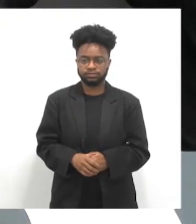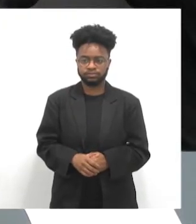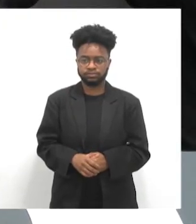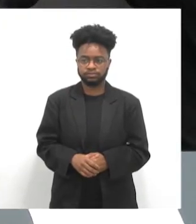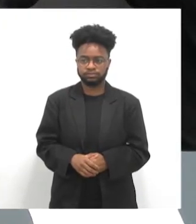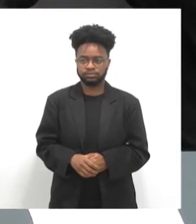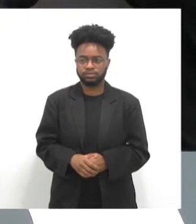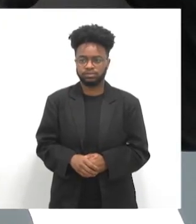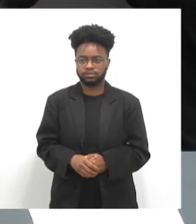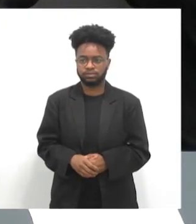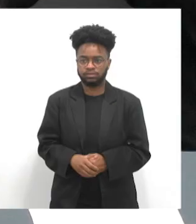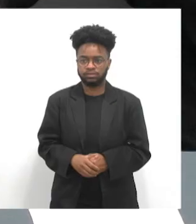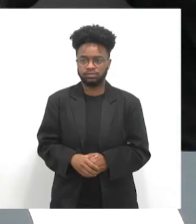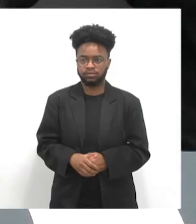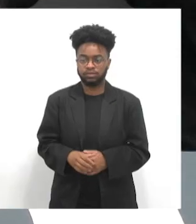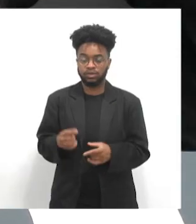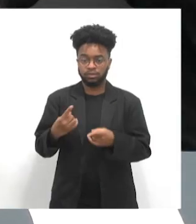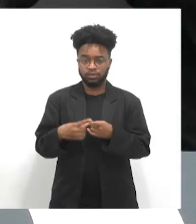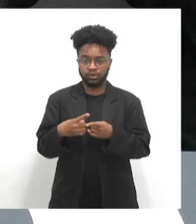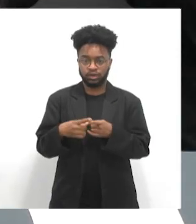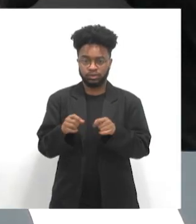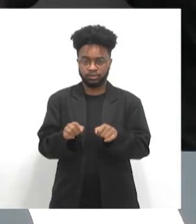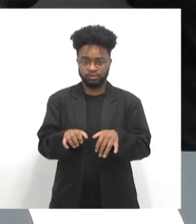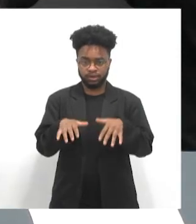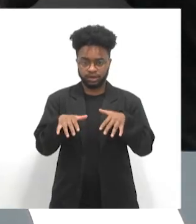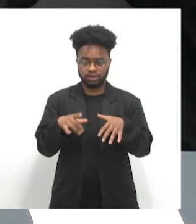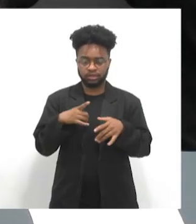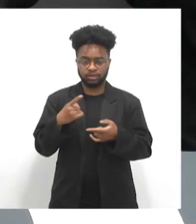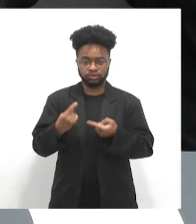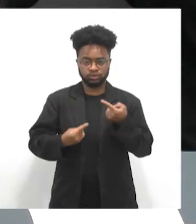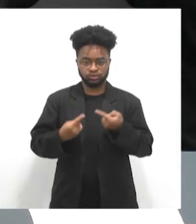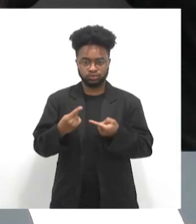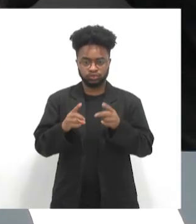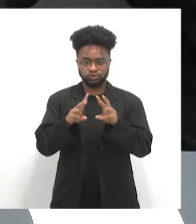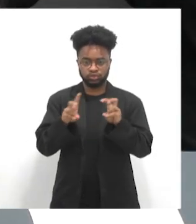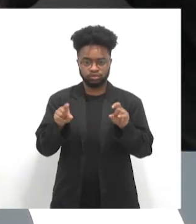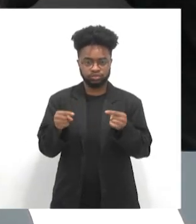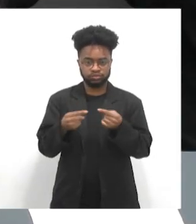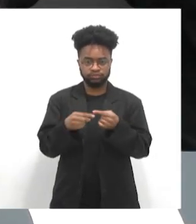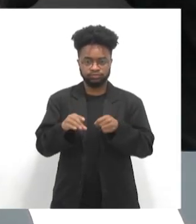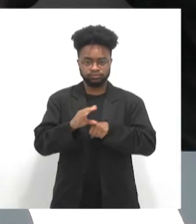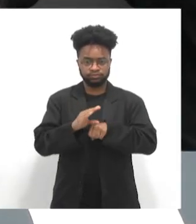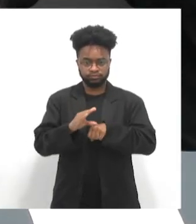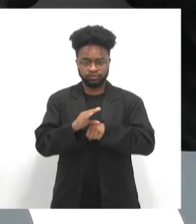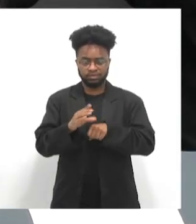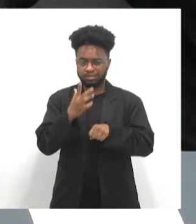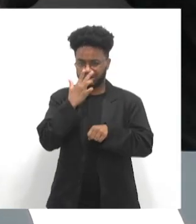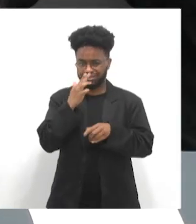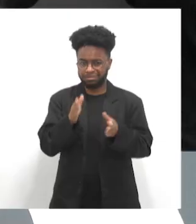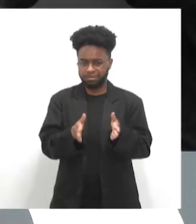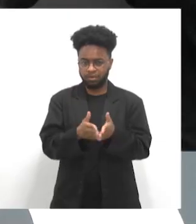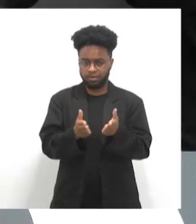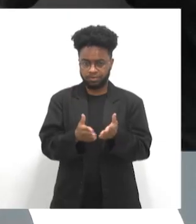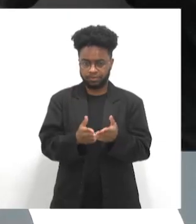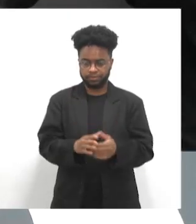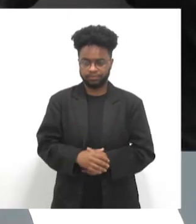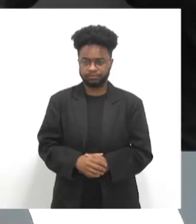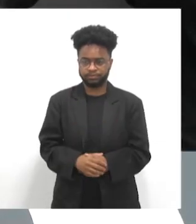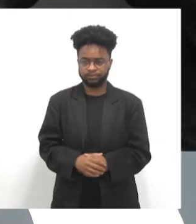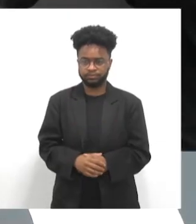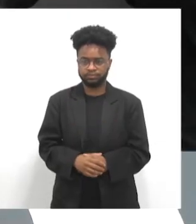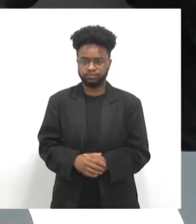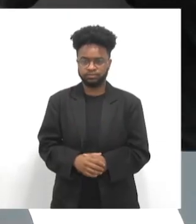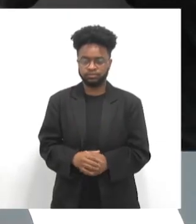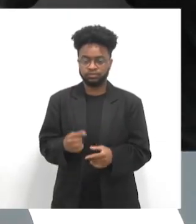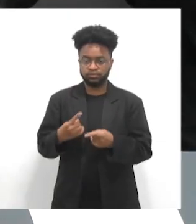Porque tem, no plenário, a discussão da constitucionalidade fica muito pobre, né? Porque